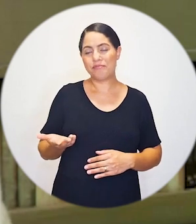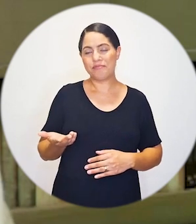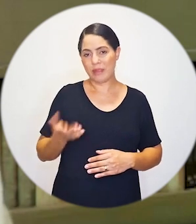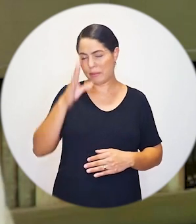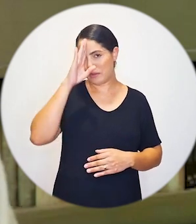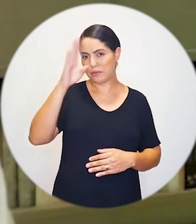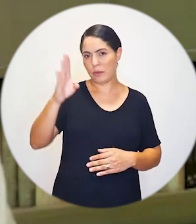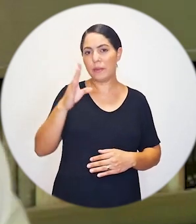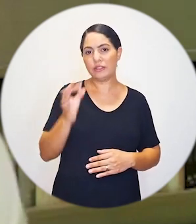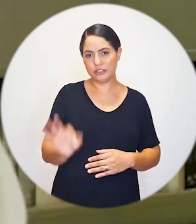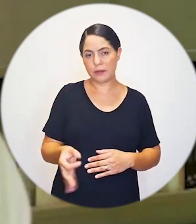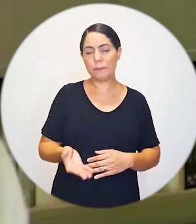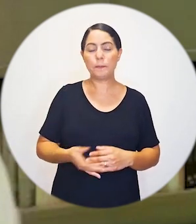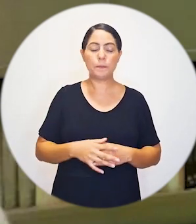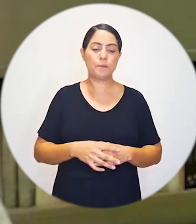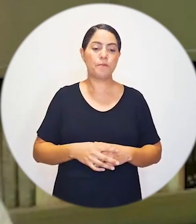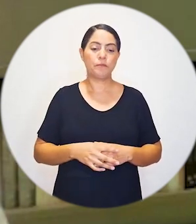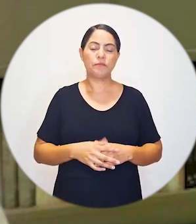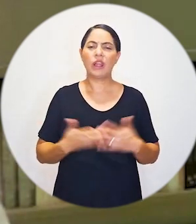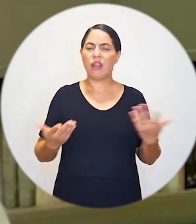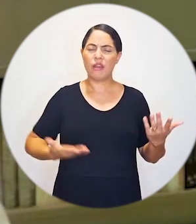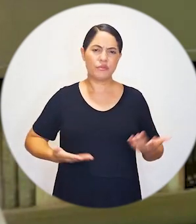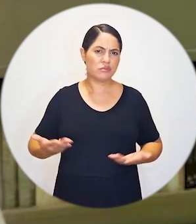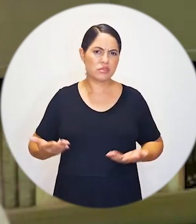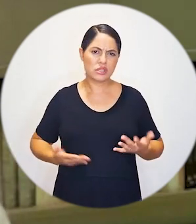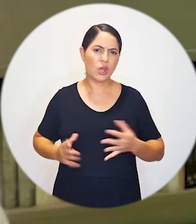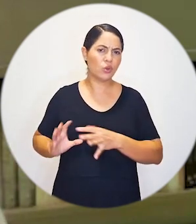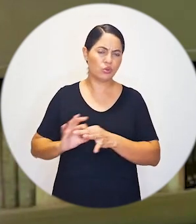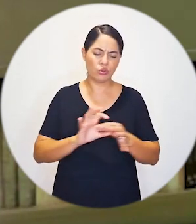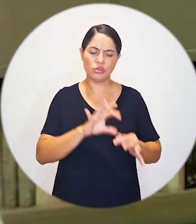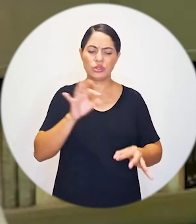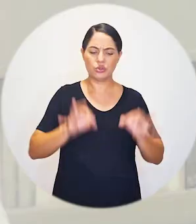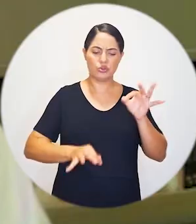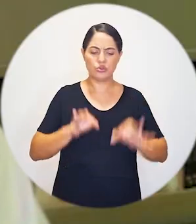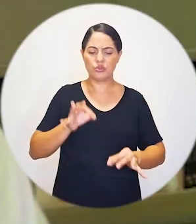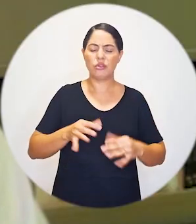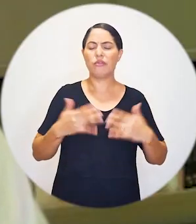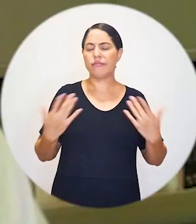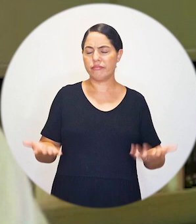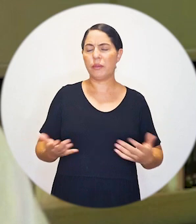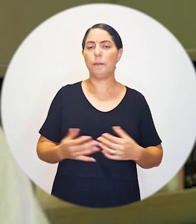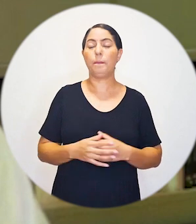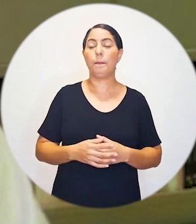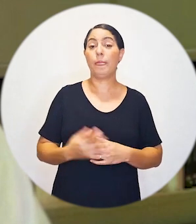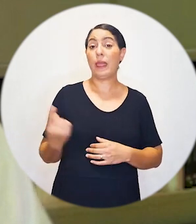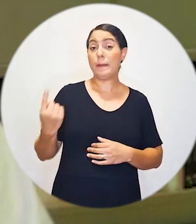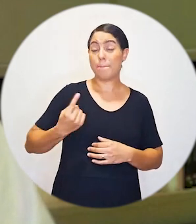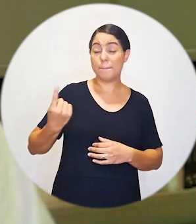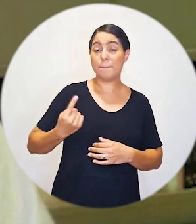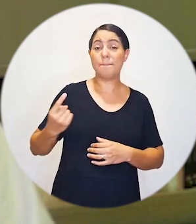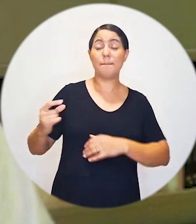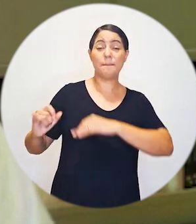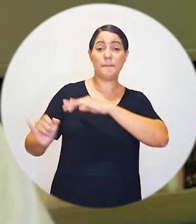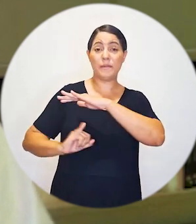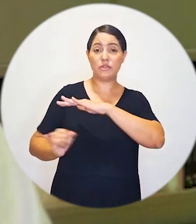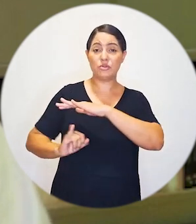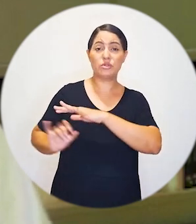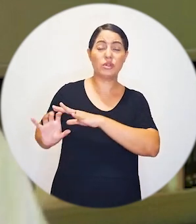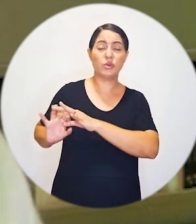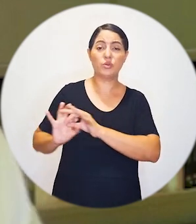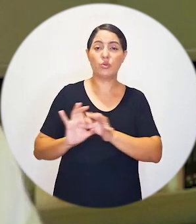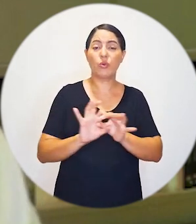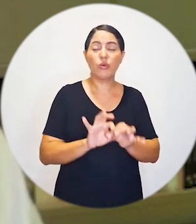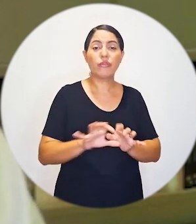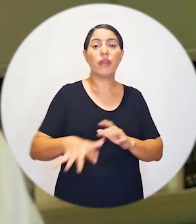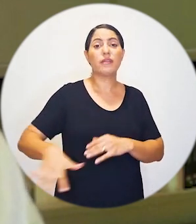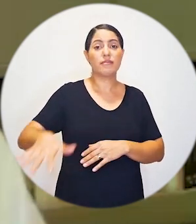advocacia não, tá? É de qualquer profissão jurídica. A primeira instituição de